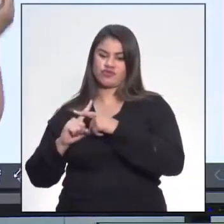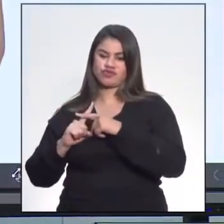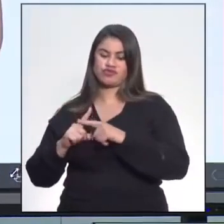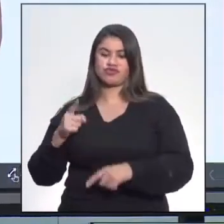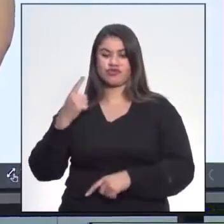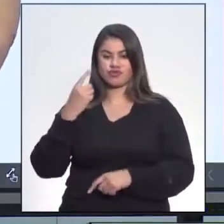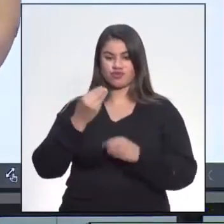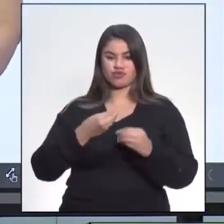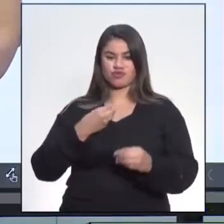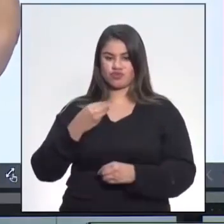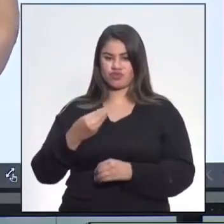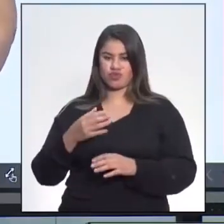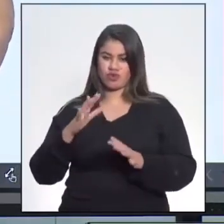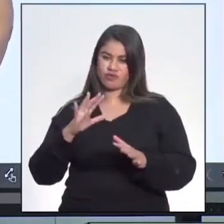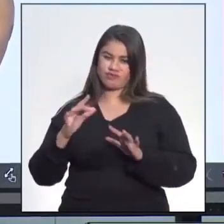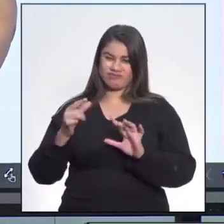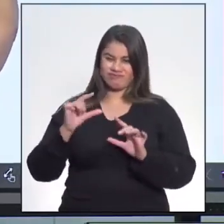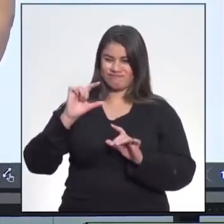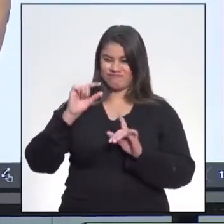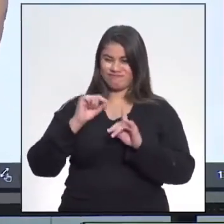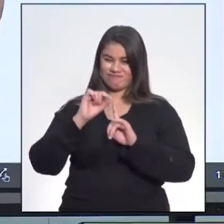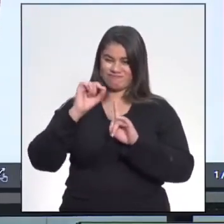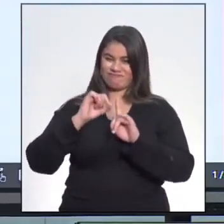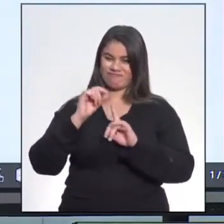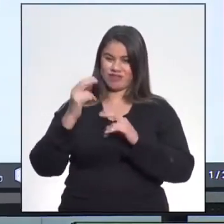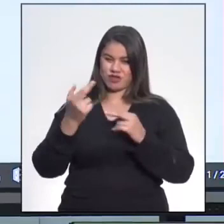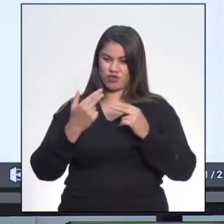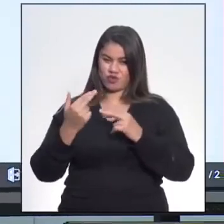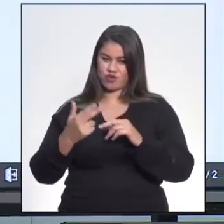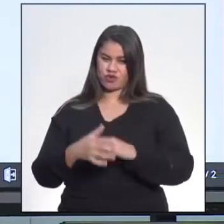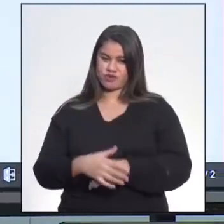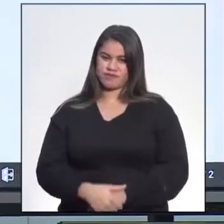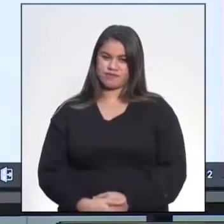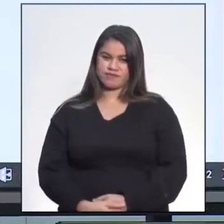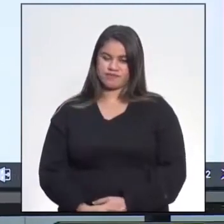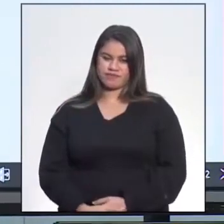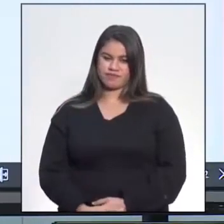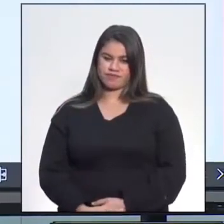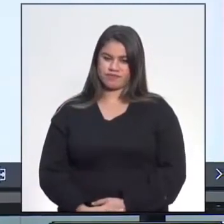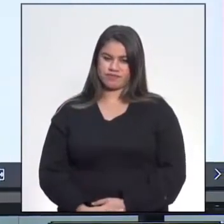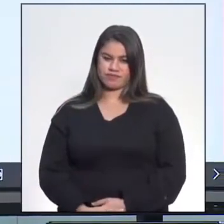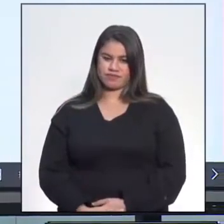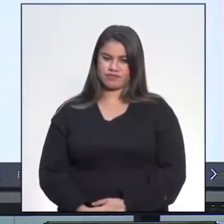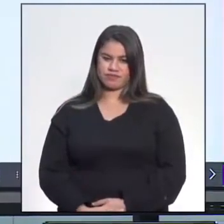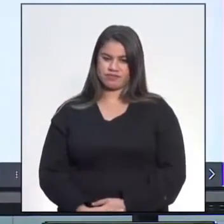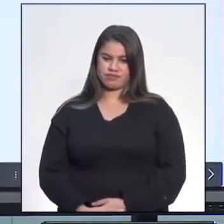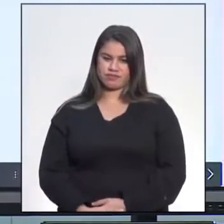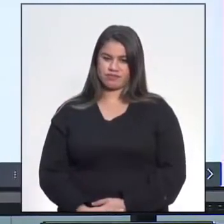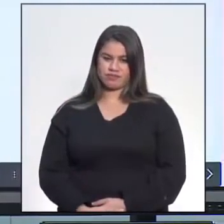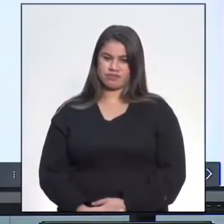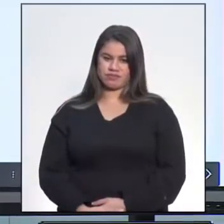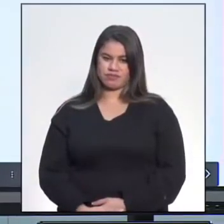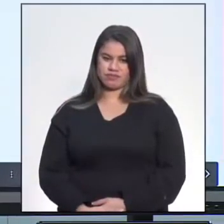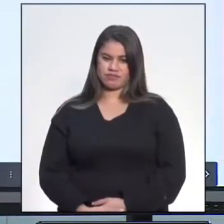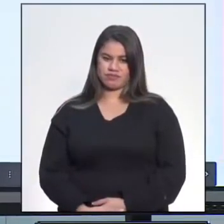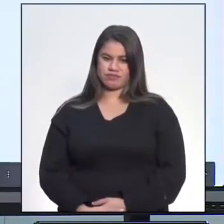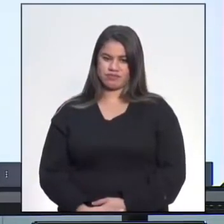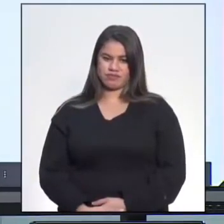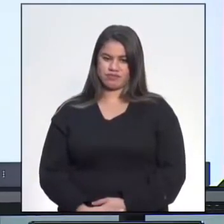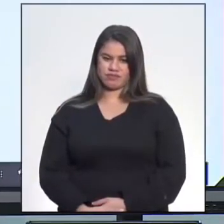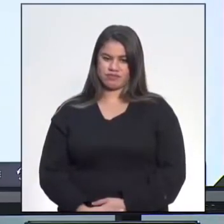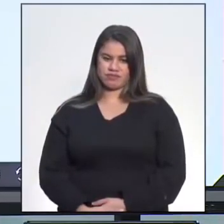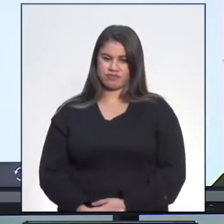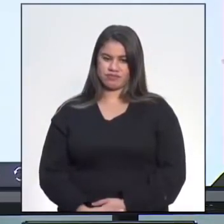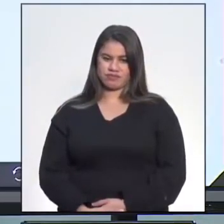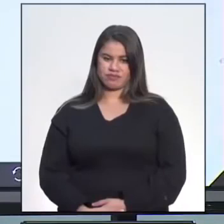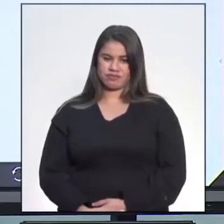eu vou vir aqui, mais ou menos a mesma medida. 1, 2 e 3, e a mesma coisa para baixo. Menos 1,